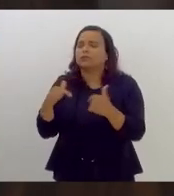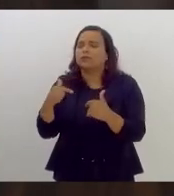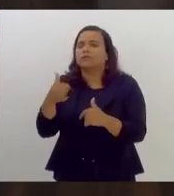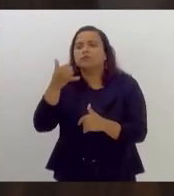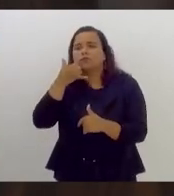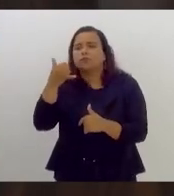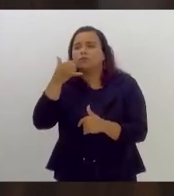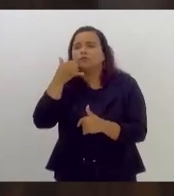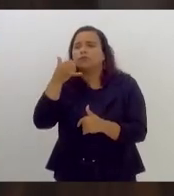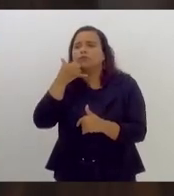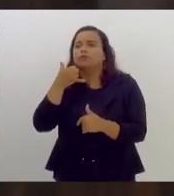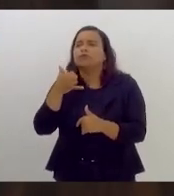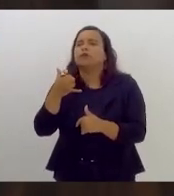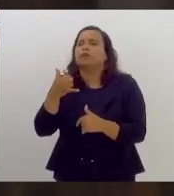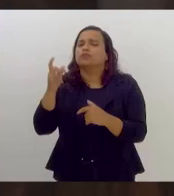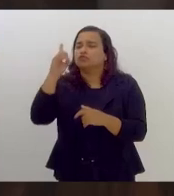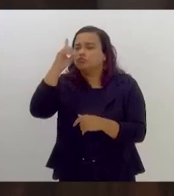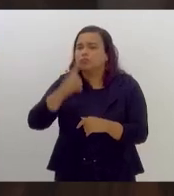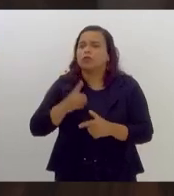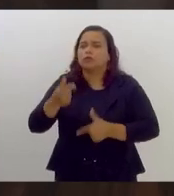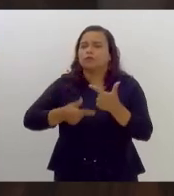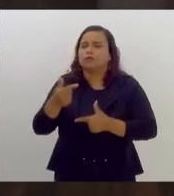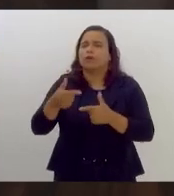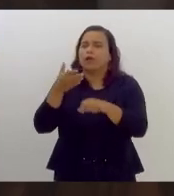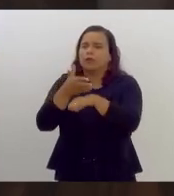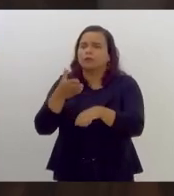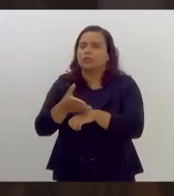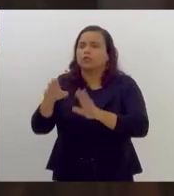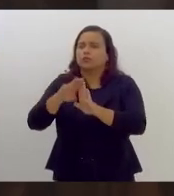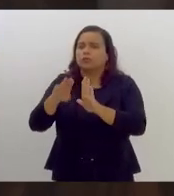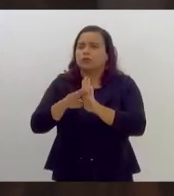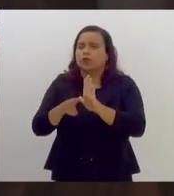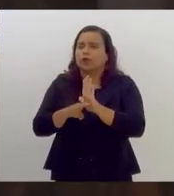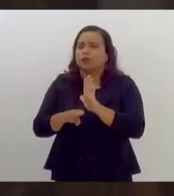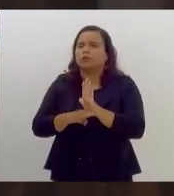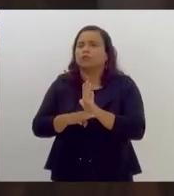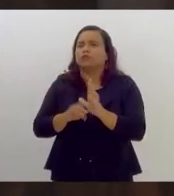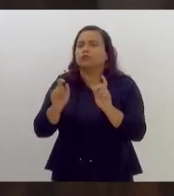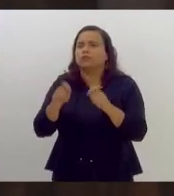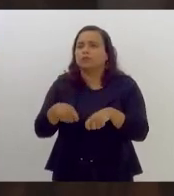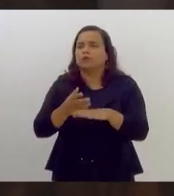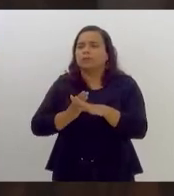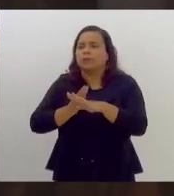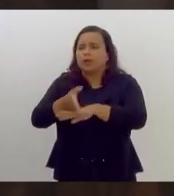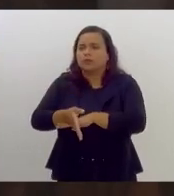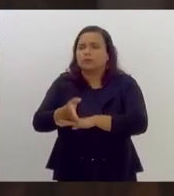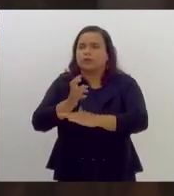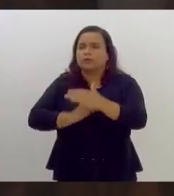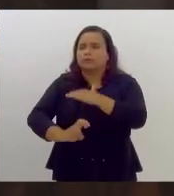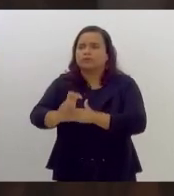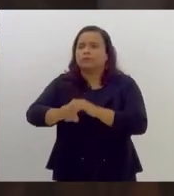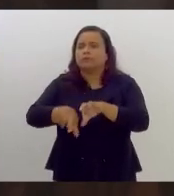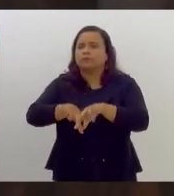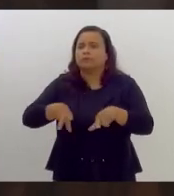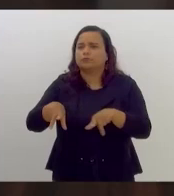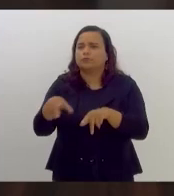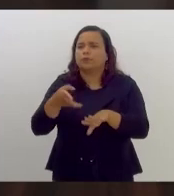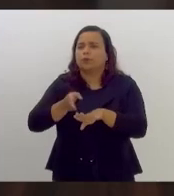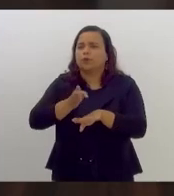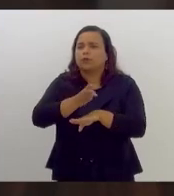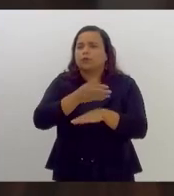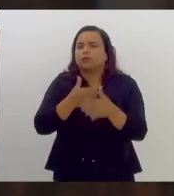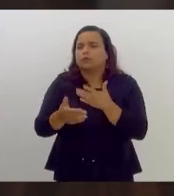telefonia o direito de funcionalidade e acesso de dados em passagens subterrâneas de trânsito, em qualquer modalidade de